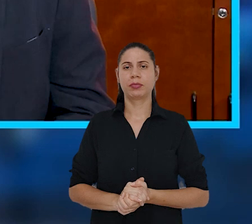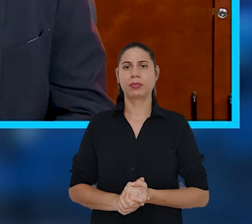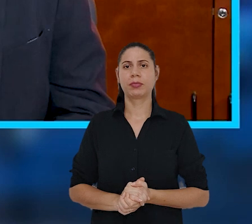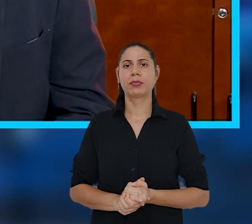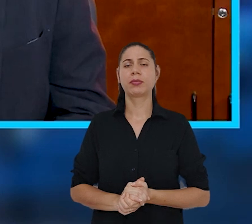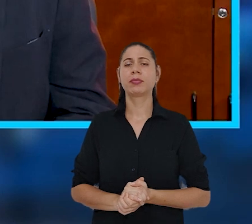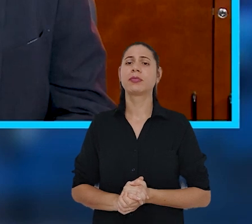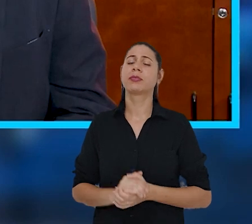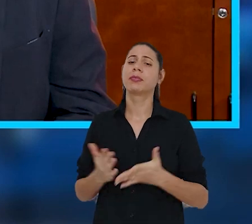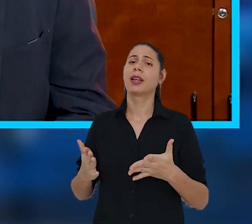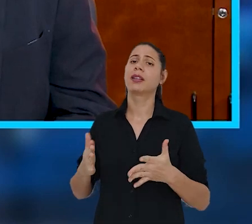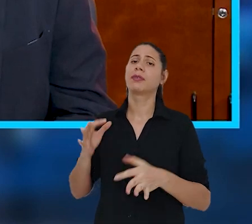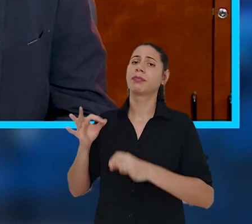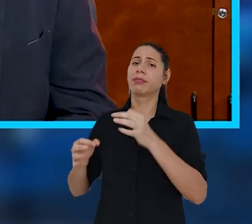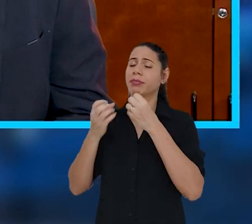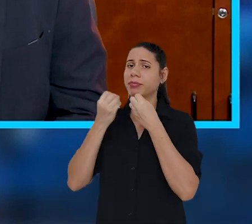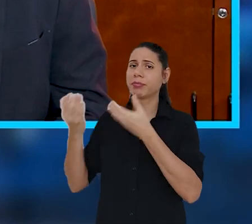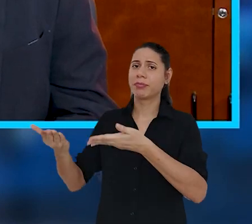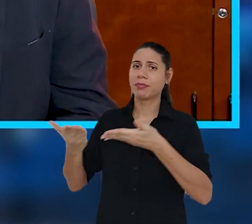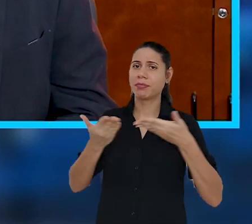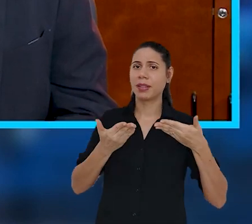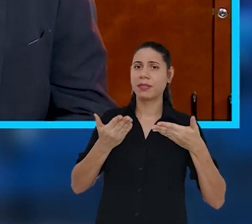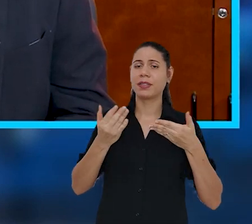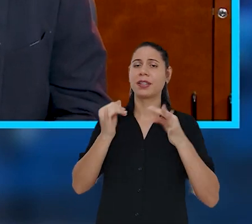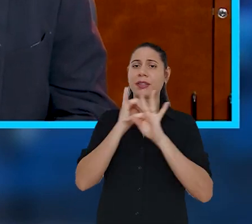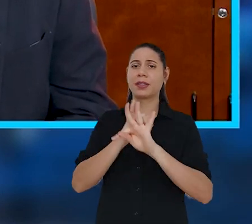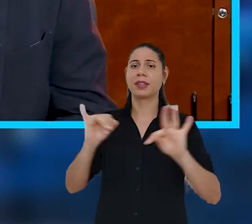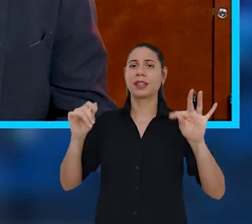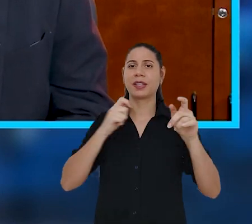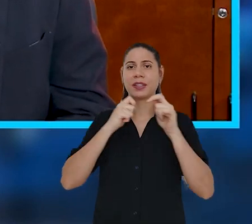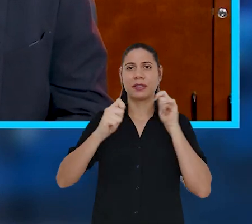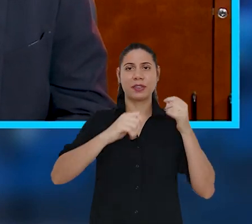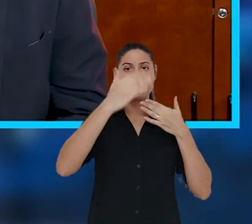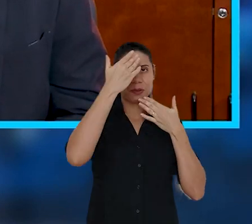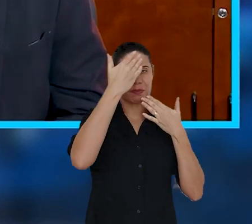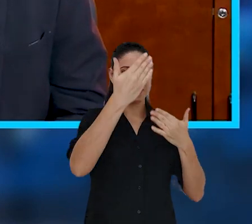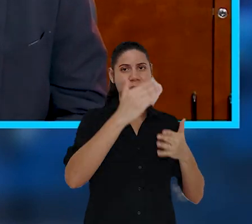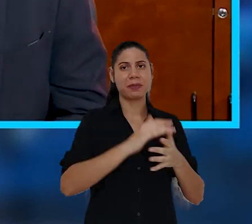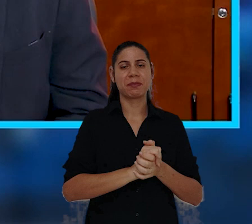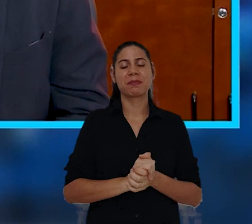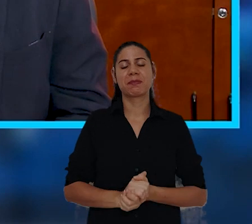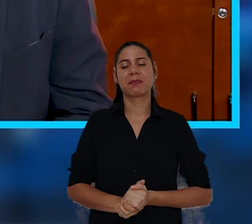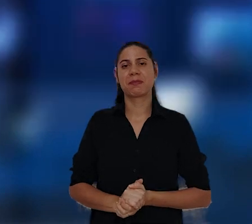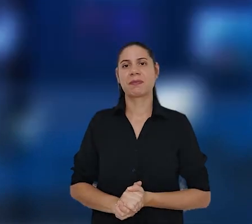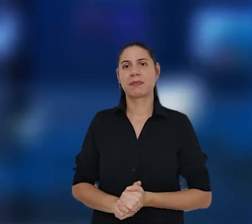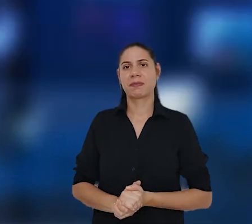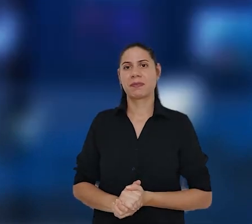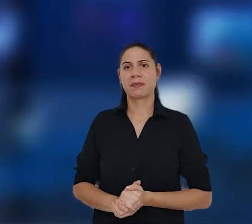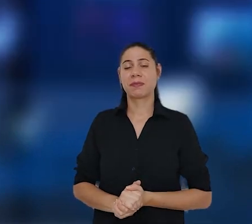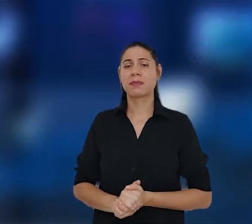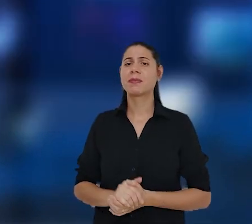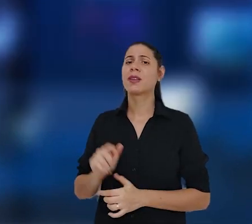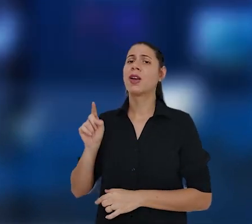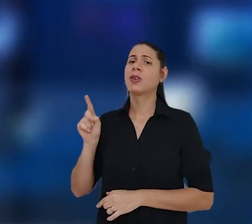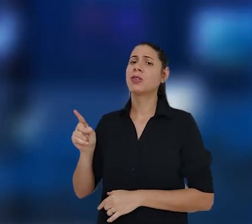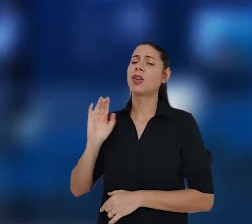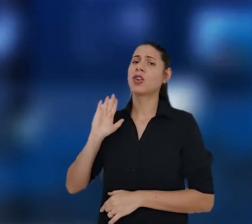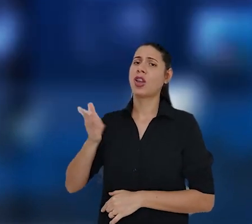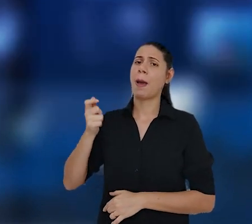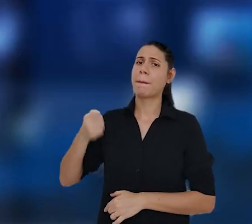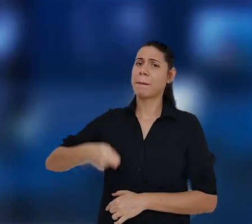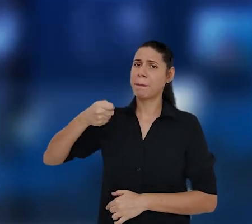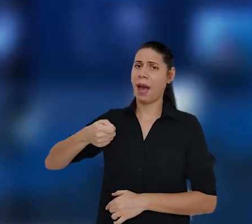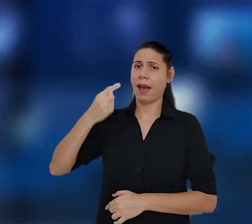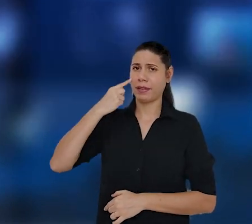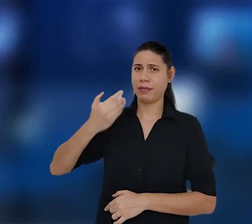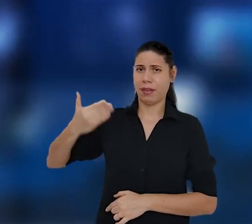Doutor Antônio Cláudio, seja bem-vindo ao Entrevista. Muito obrigado, é um prazer estar aqui com vocês. O senhor proferiu essa decisão que